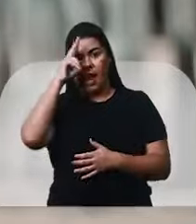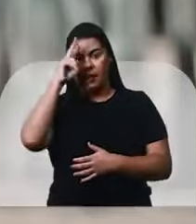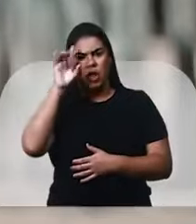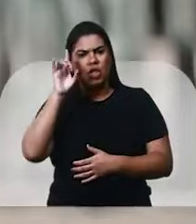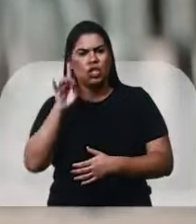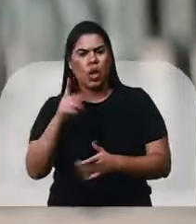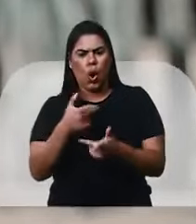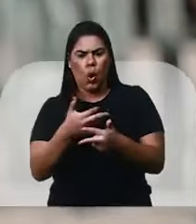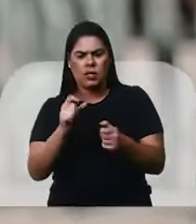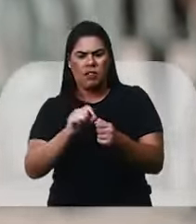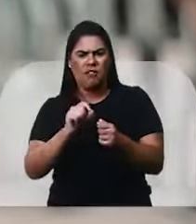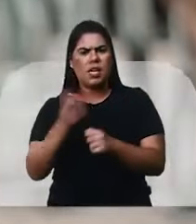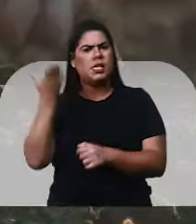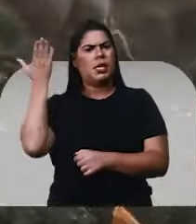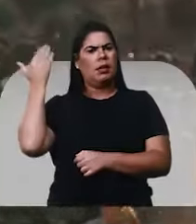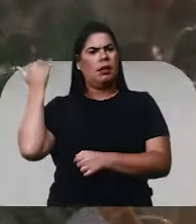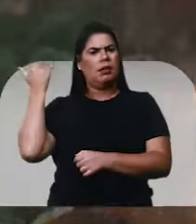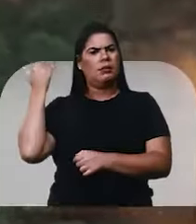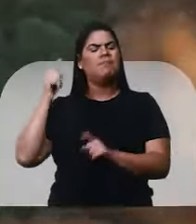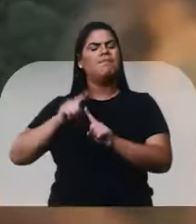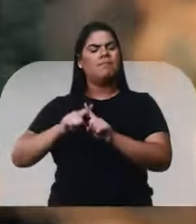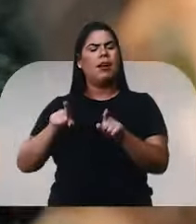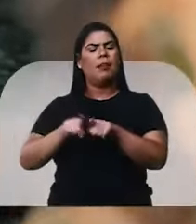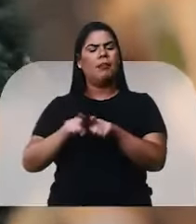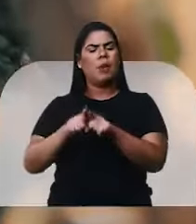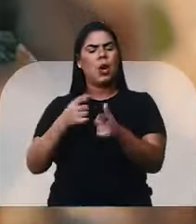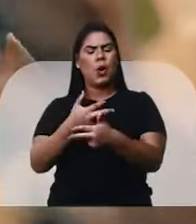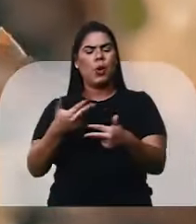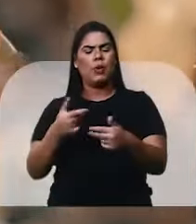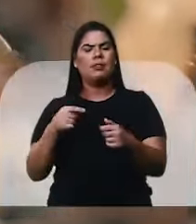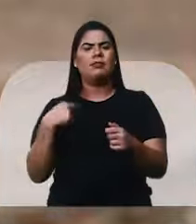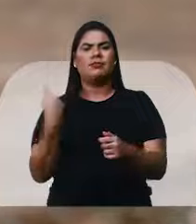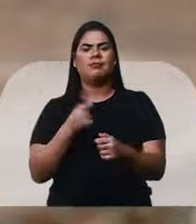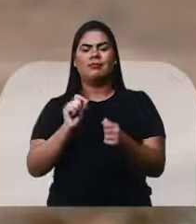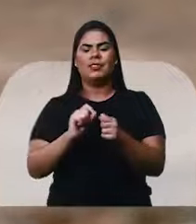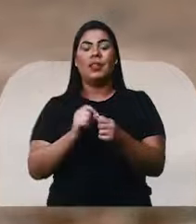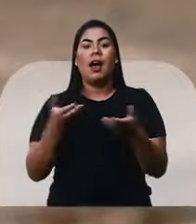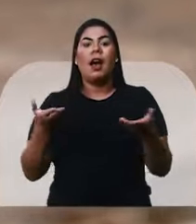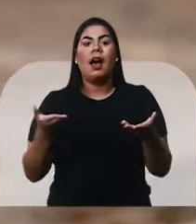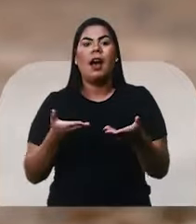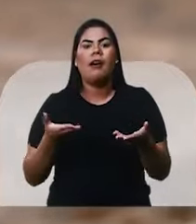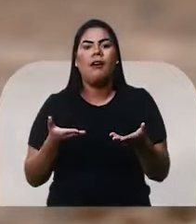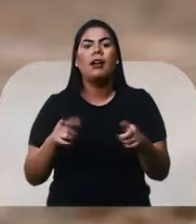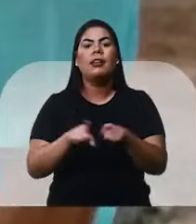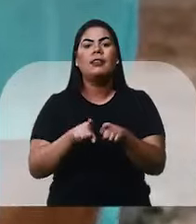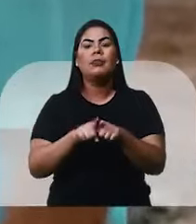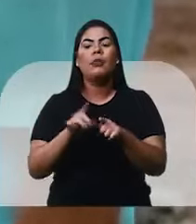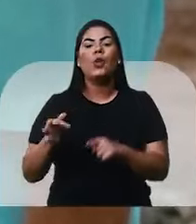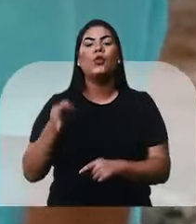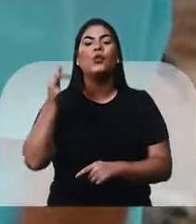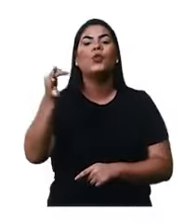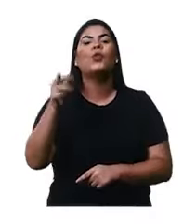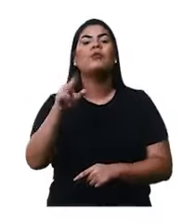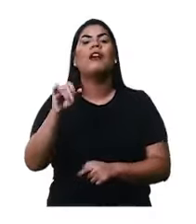somente pelo que já fizemos, mas sim pelo que estamos fazendo e por tudo que ainda está por